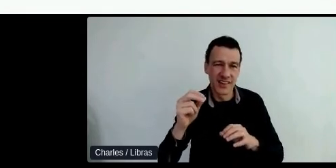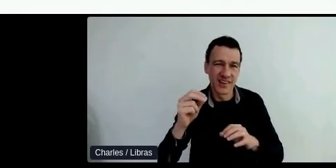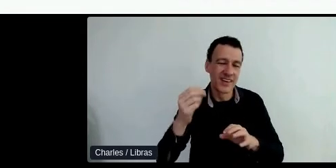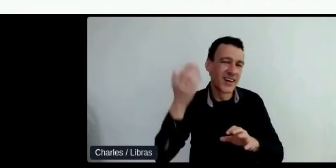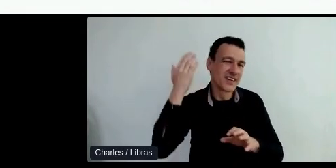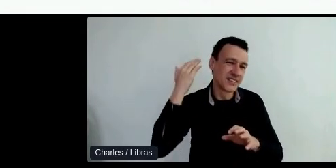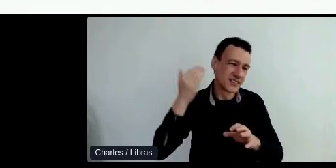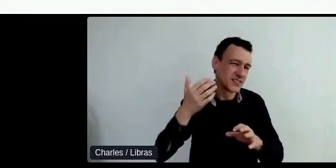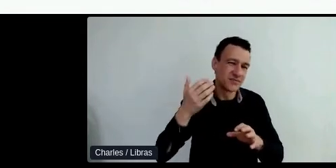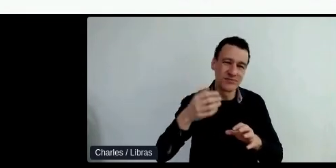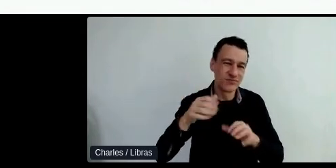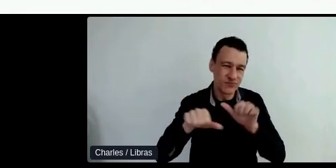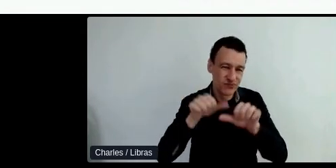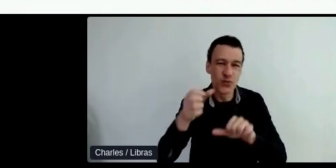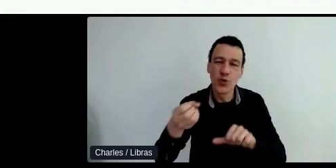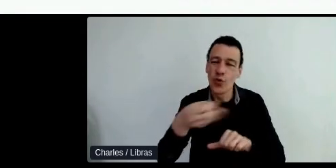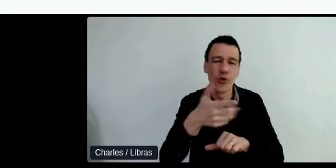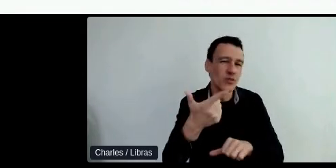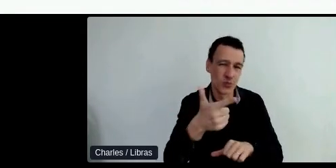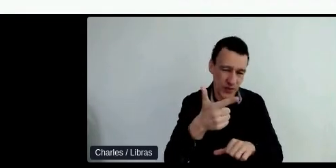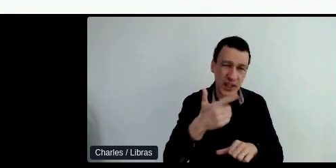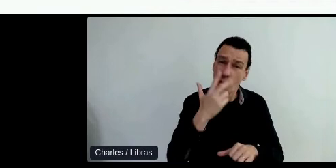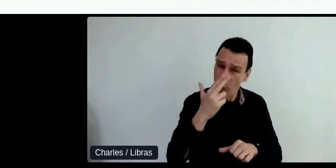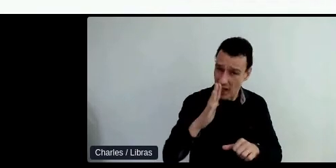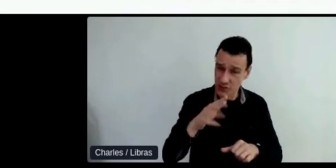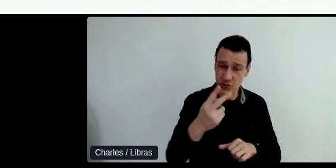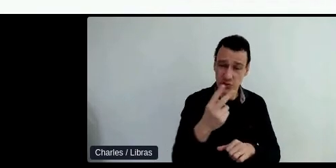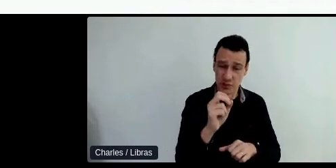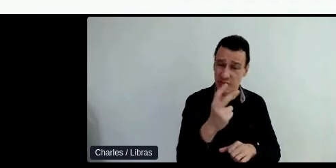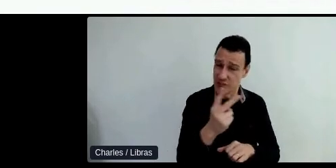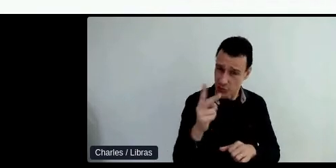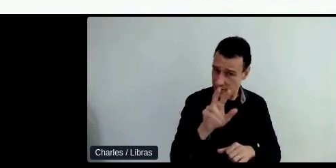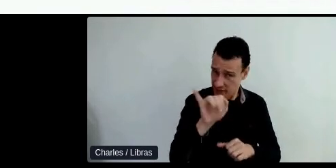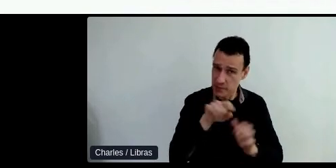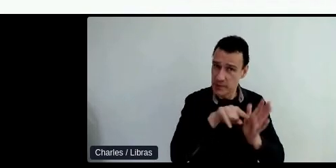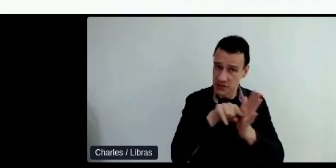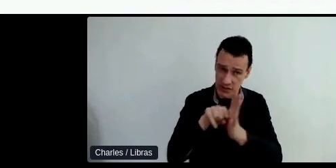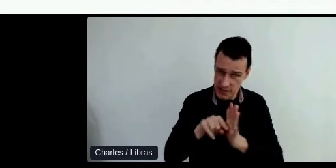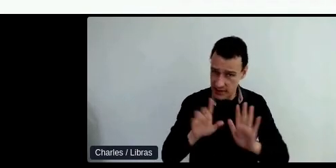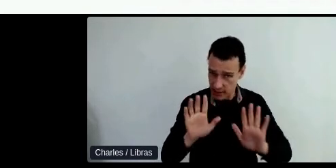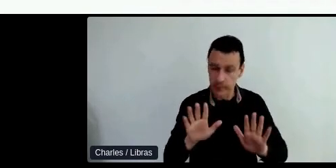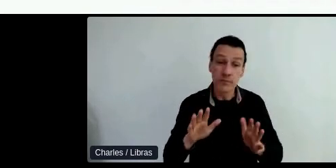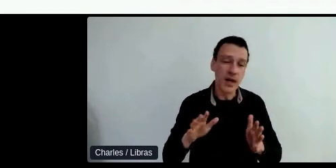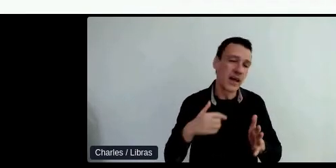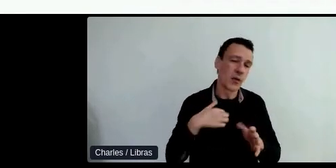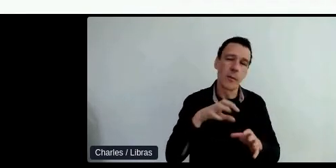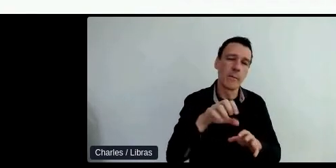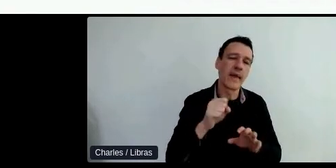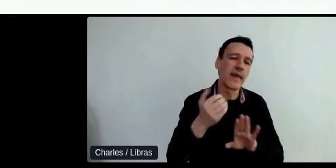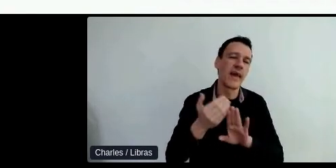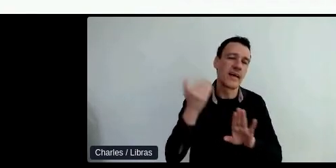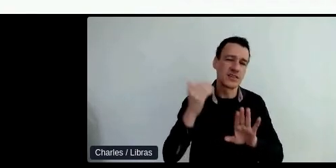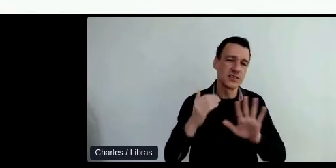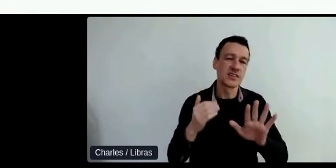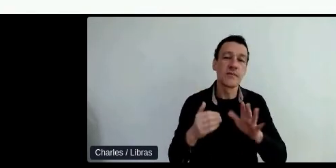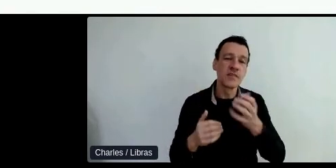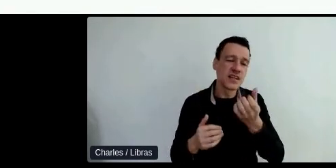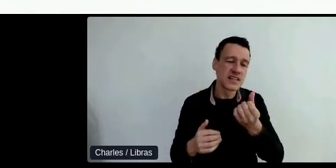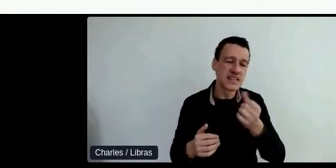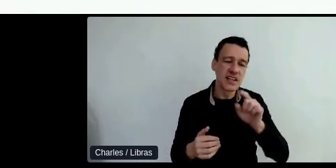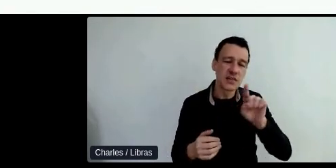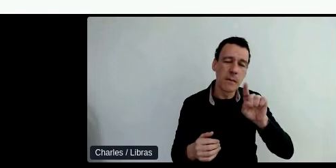ter uma nova rodada de pesquisas, mas segundo os dados que a gente tem acesso, quase 6 milhões e meio de